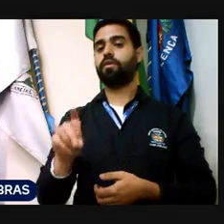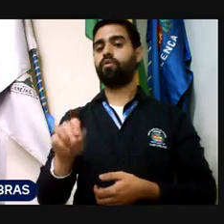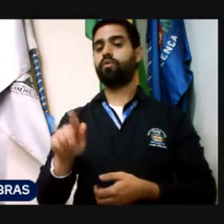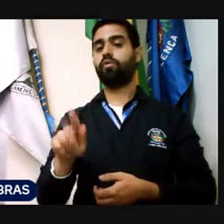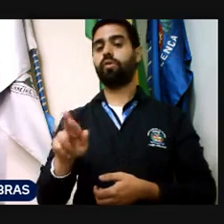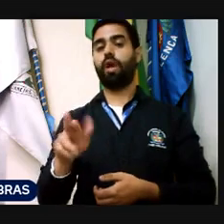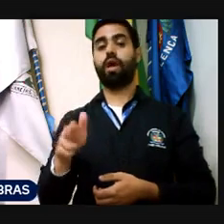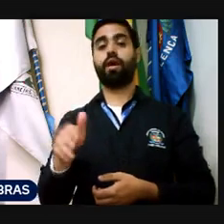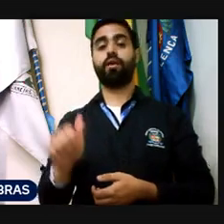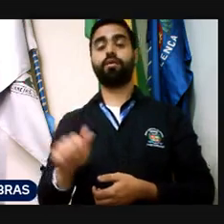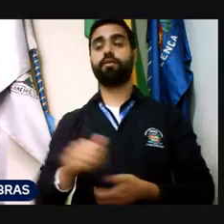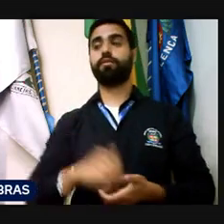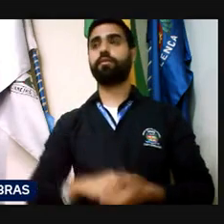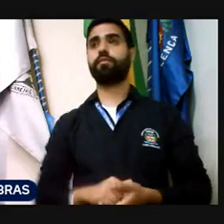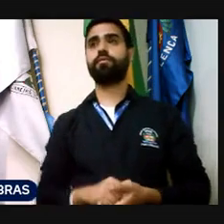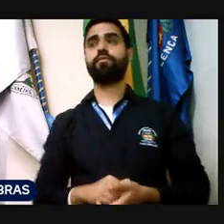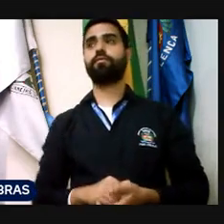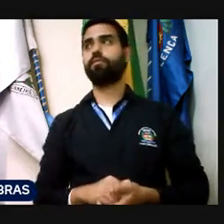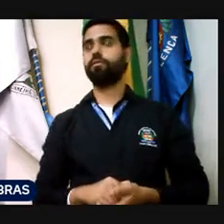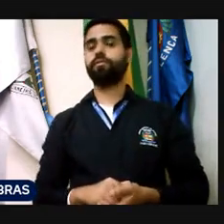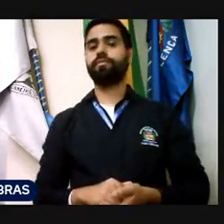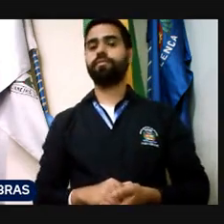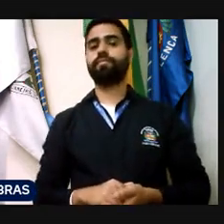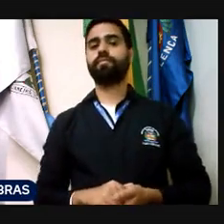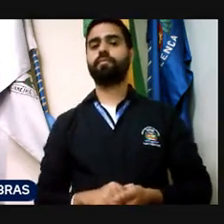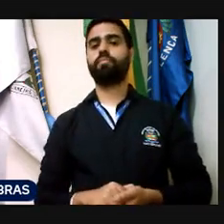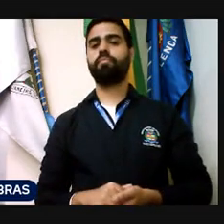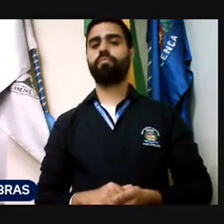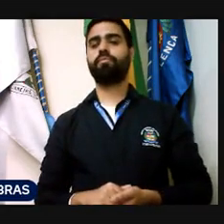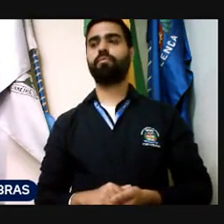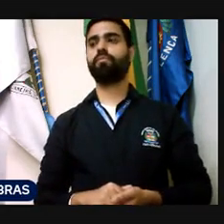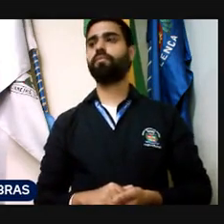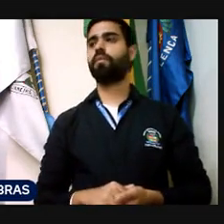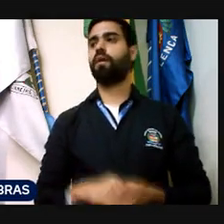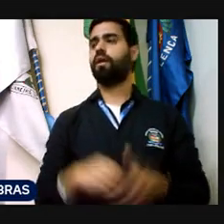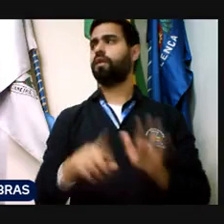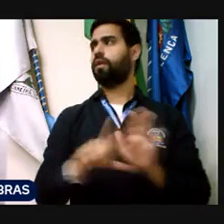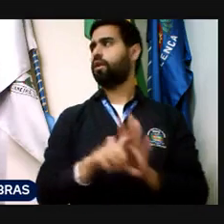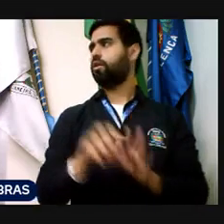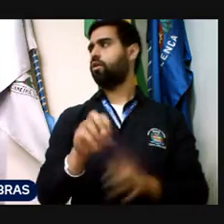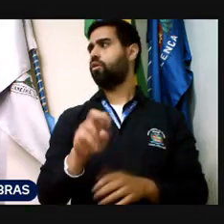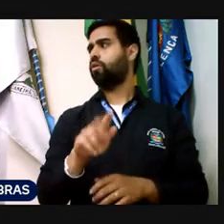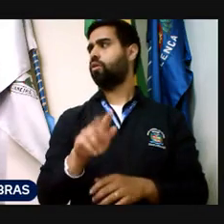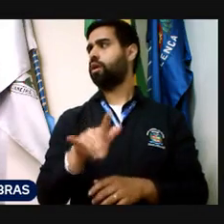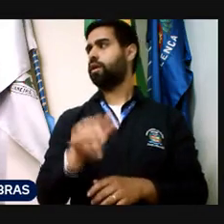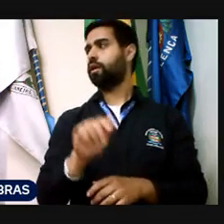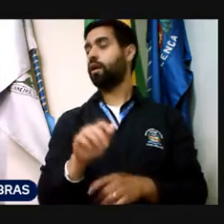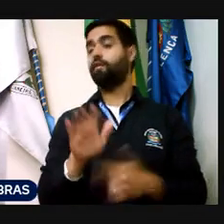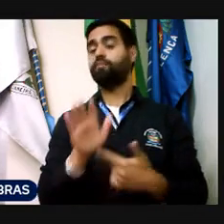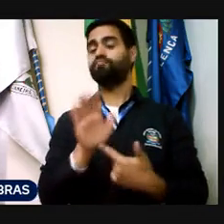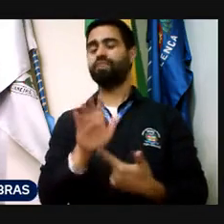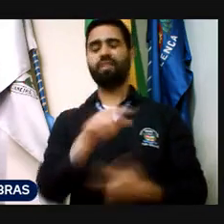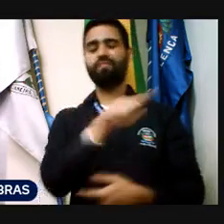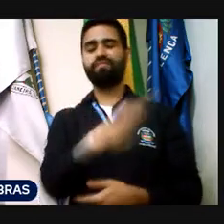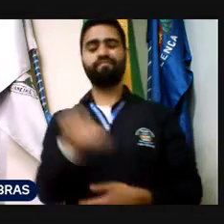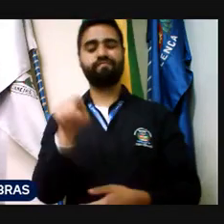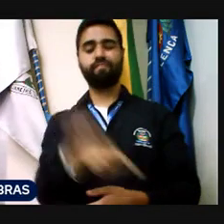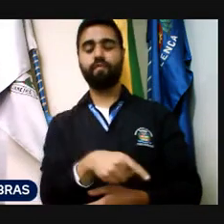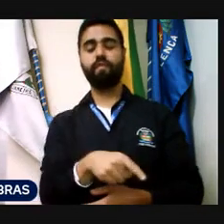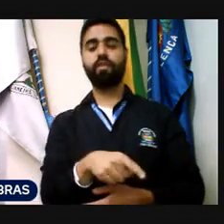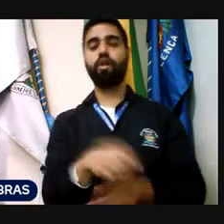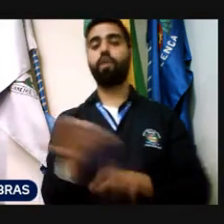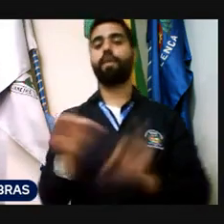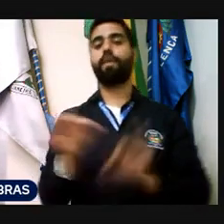52, parágrafo 1º e o artigo 69, 4 da Lei Orgânica, vem apresentar veto total ao projeto de